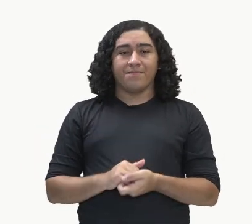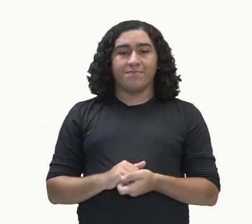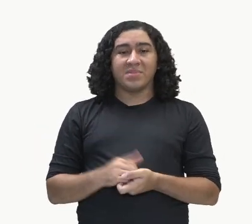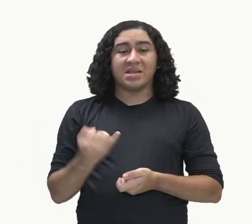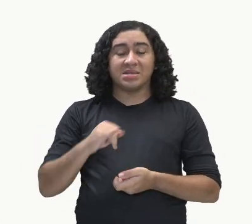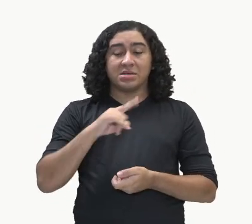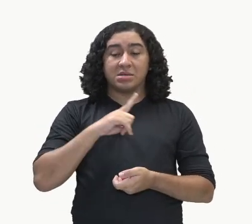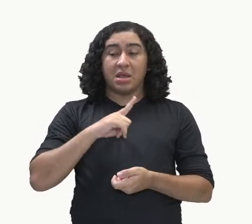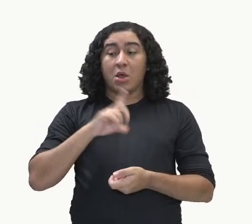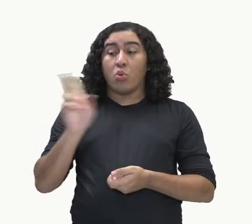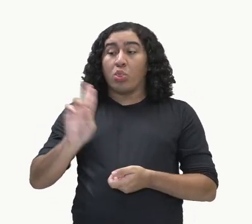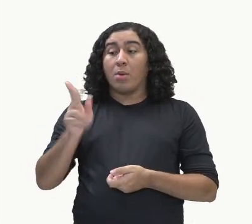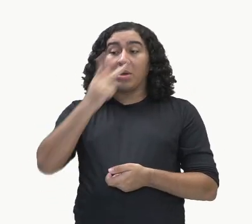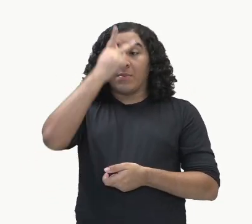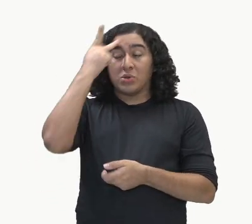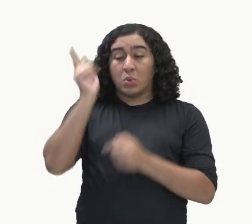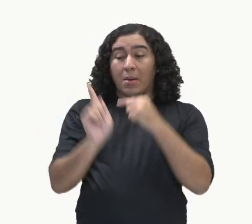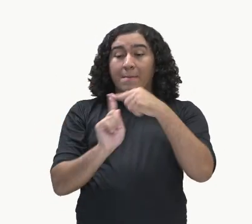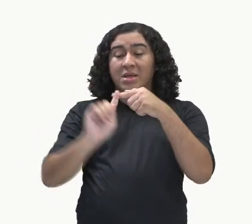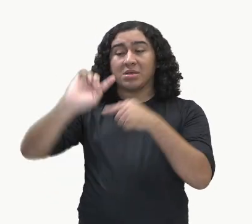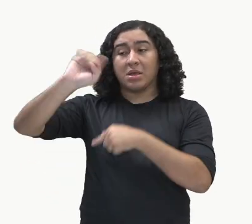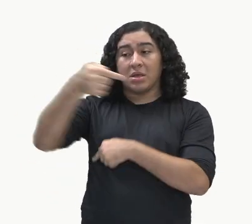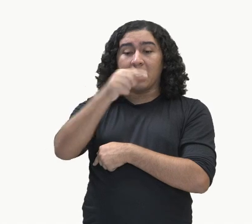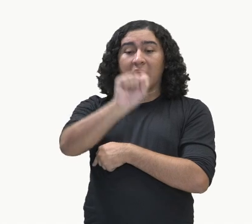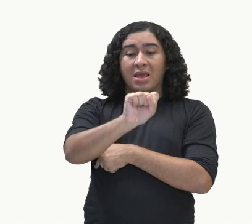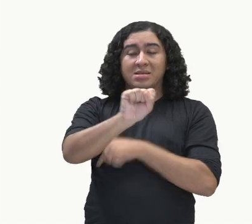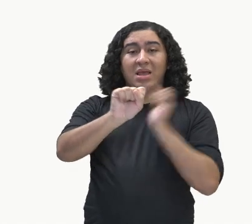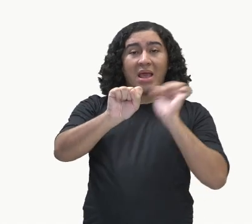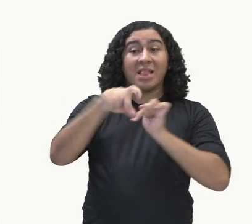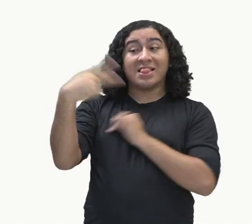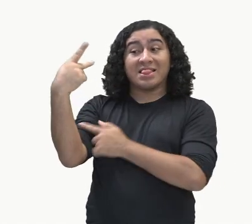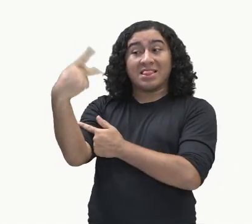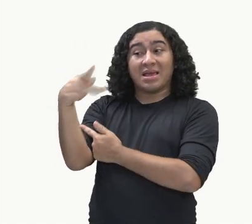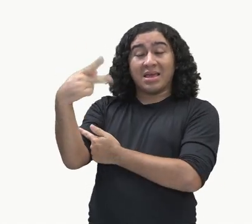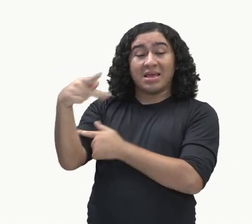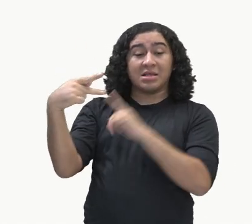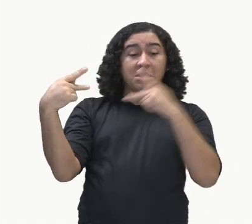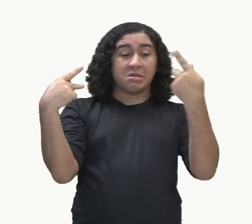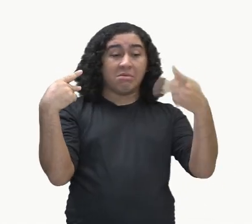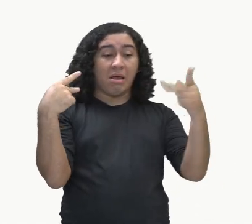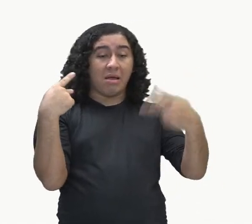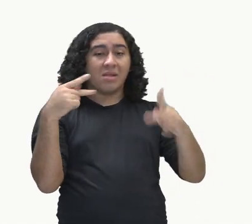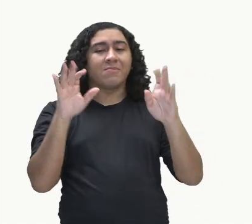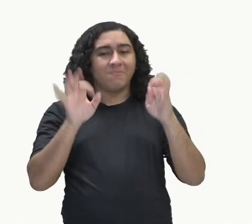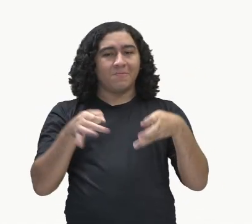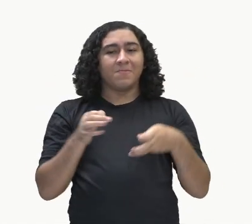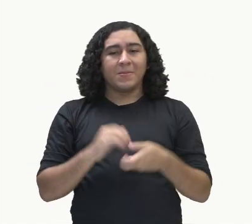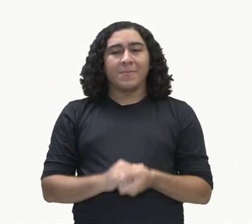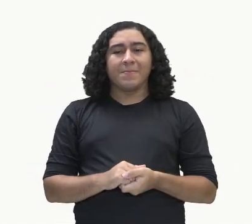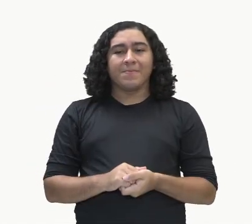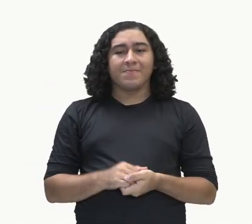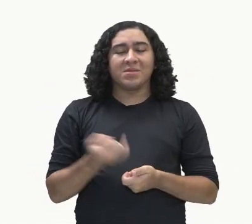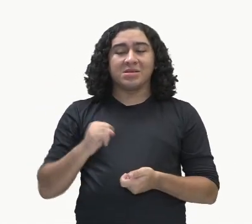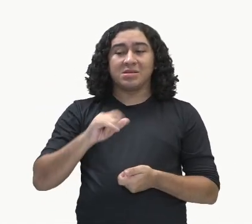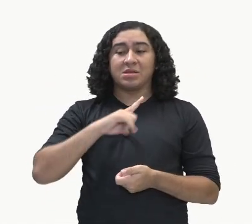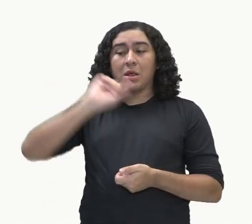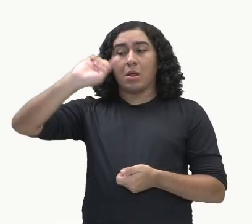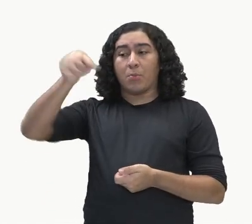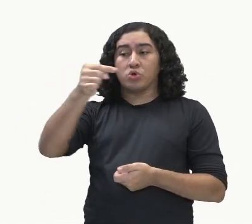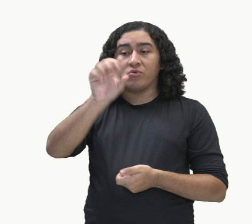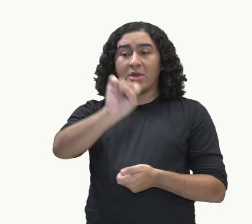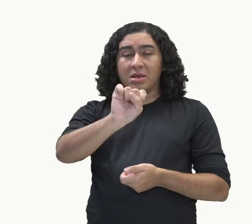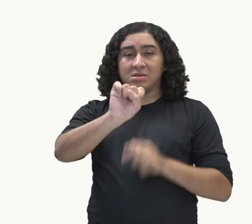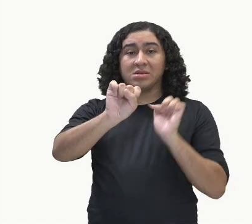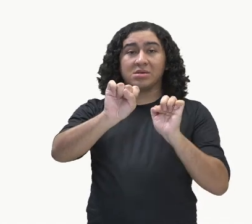S, significa do Diego, da Marina. Então, quando tem esse apóstrofo S aí, você já